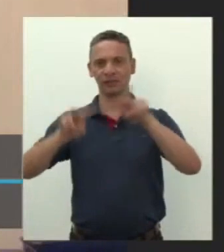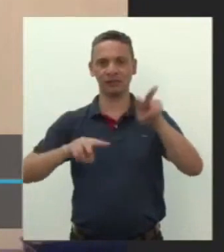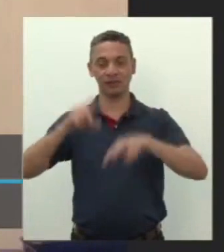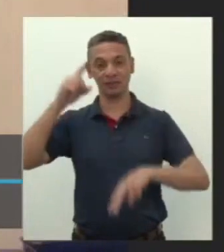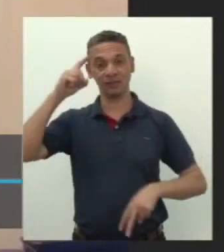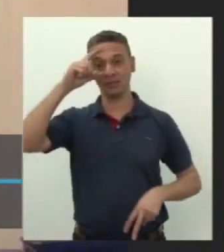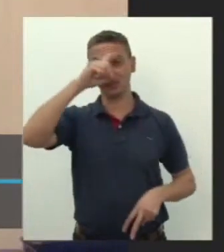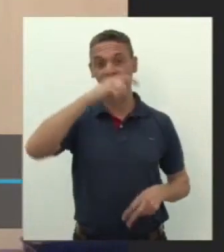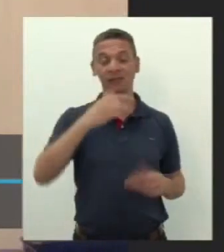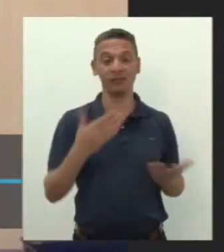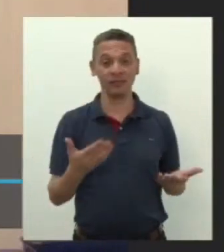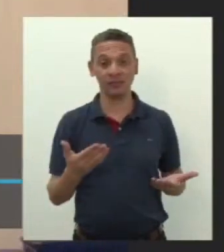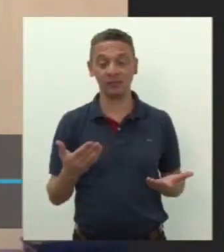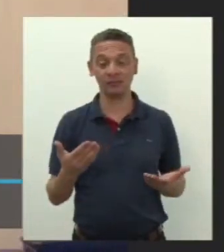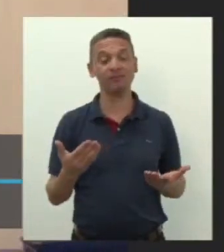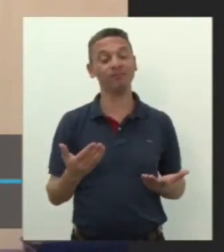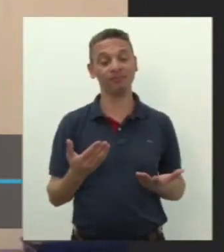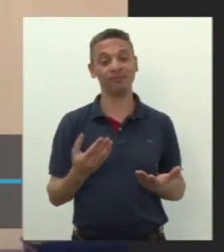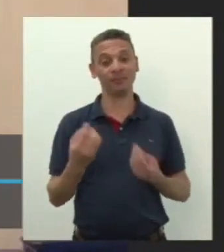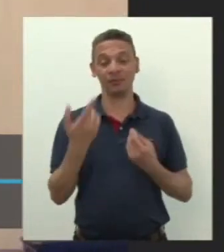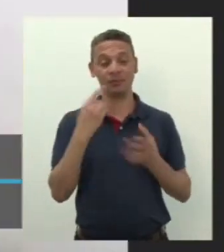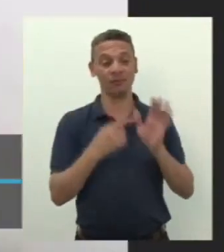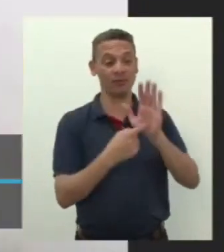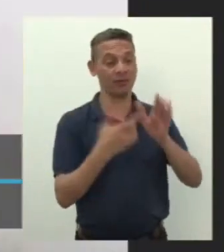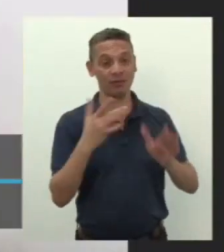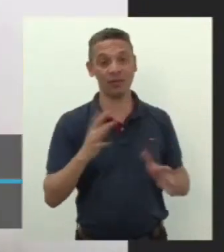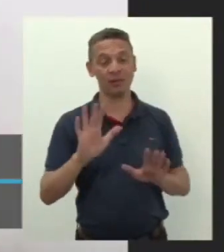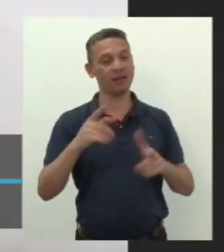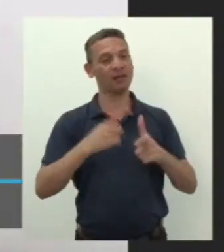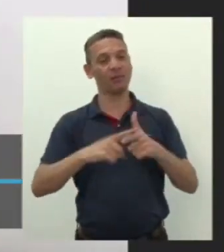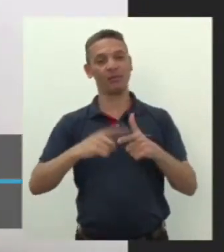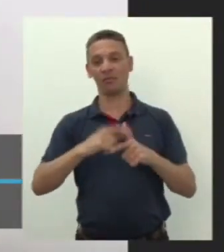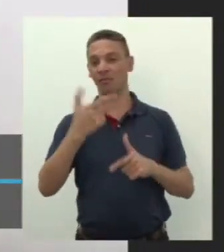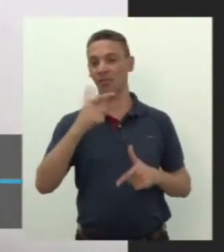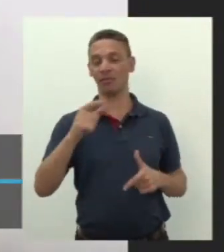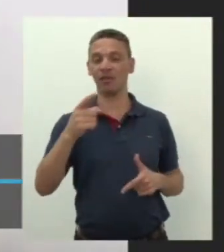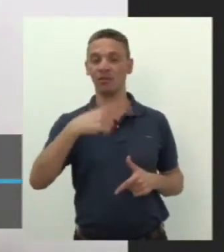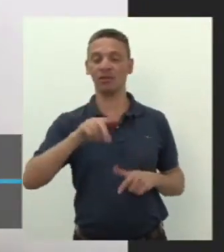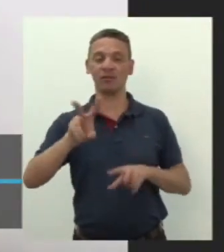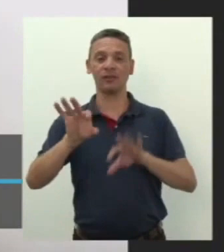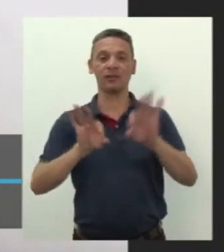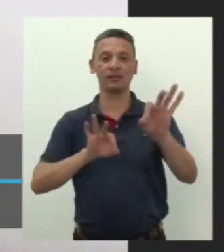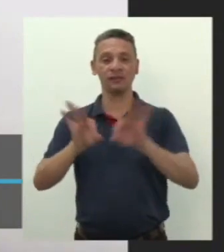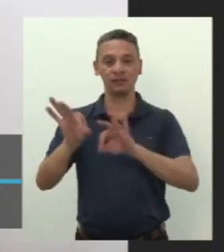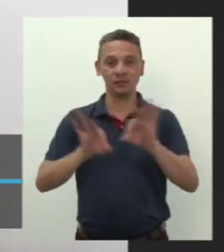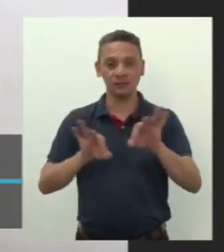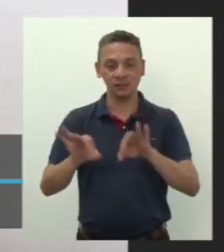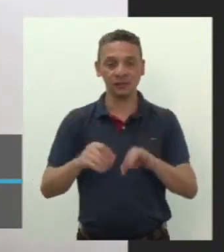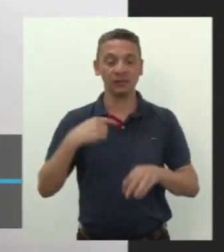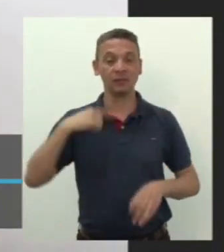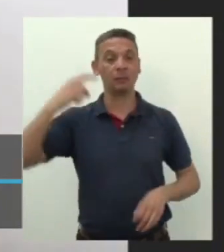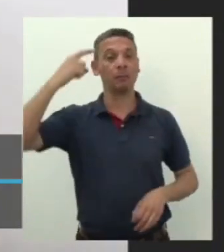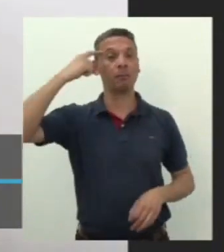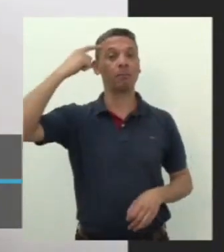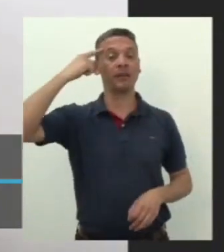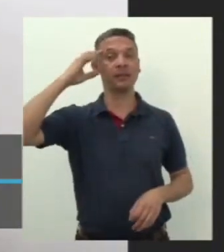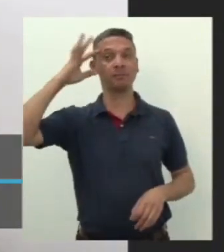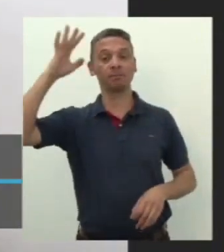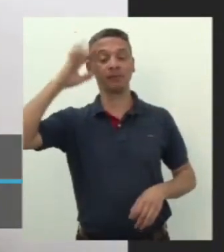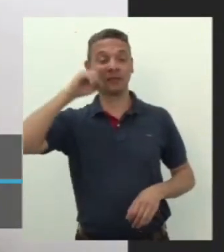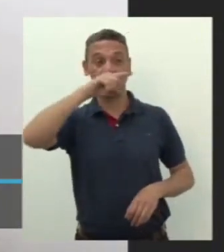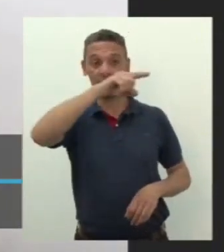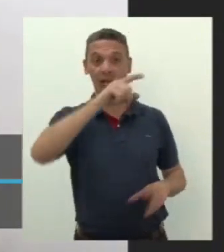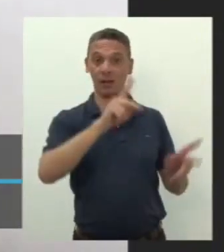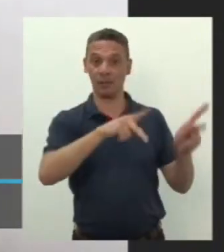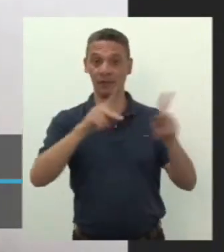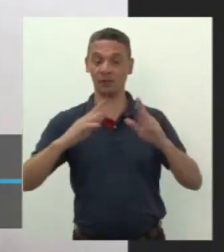o gosto deles. Mas não tem problema. A gente imagina, né, que eles devem